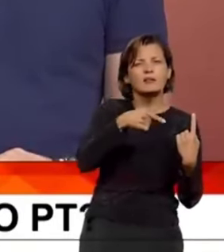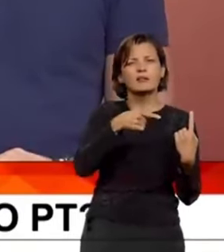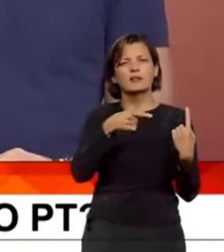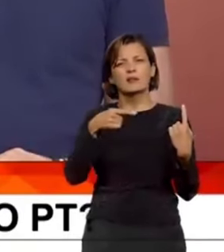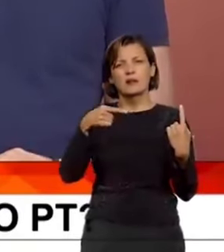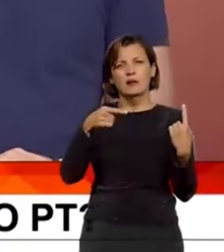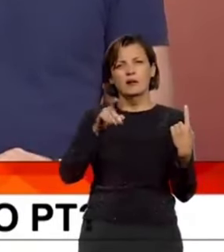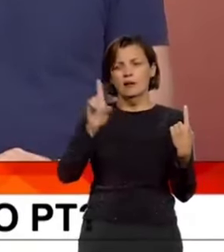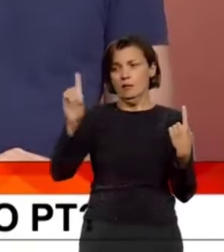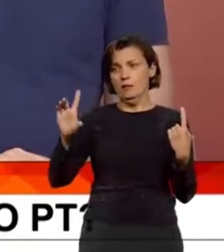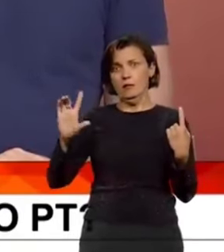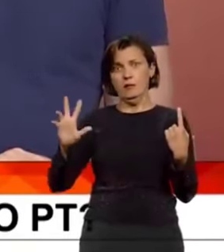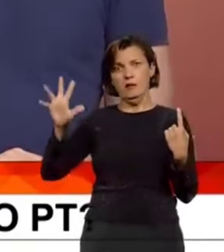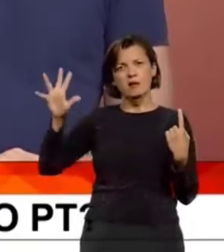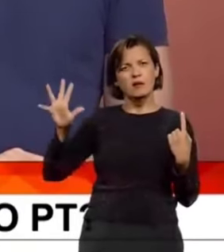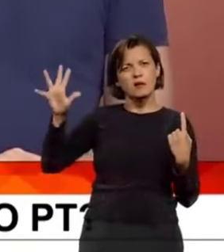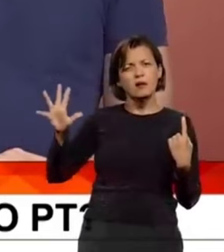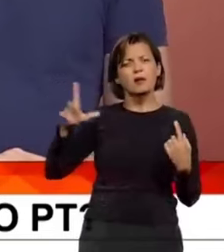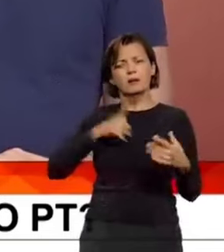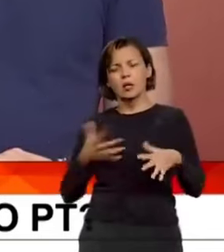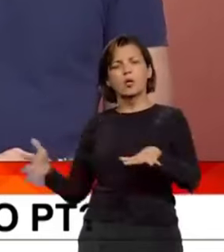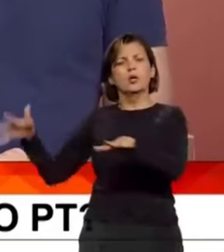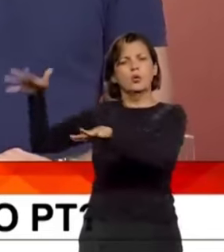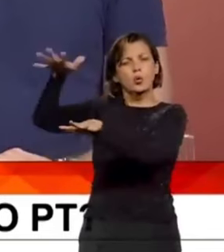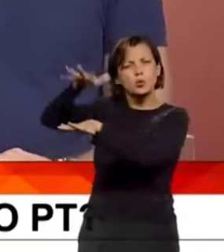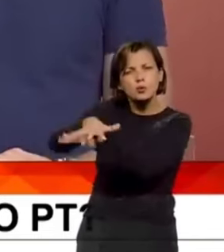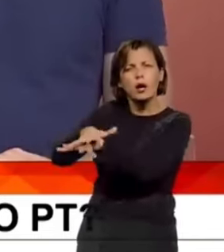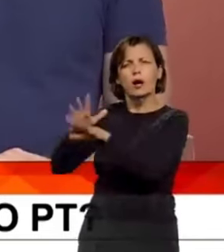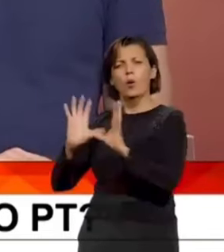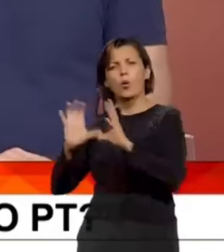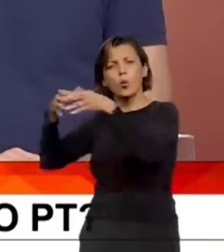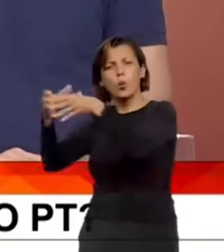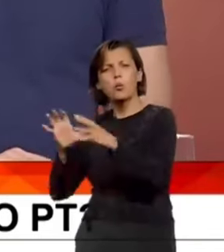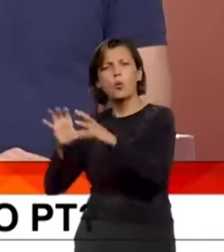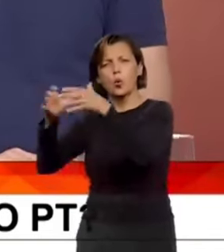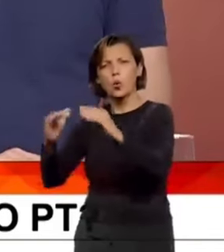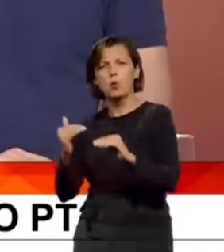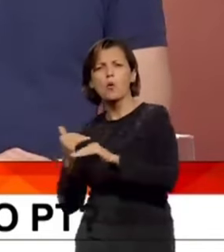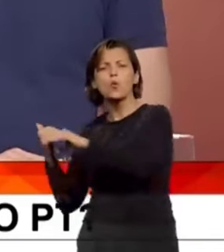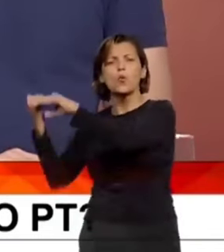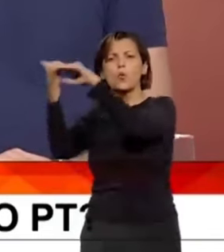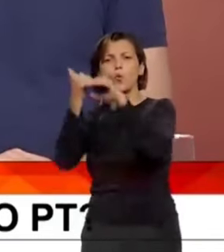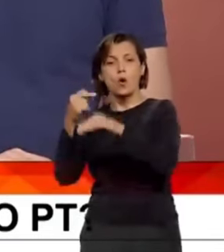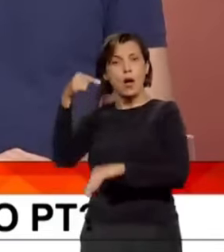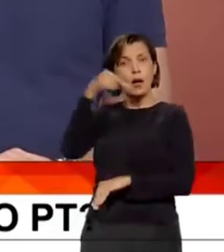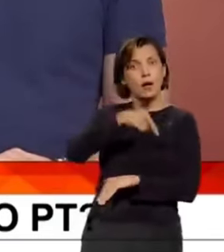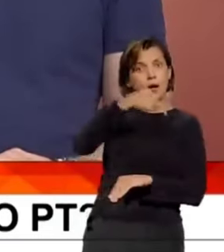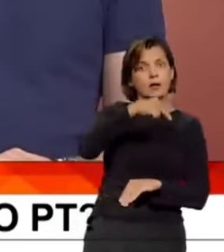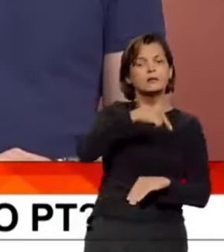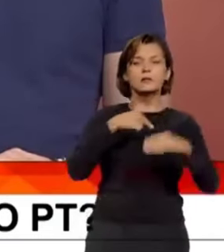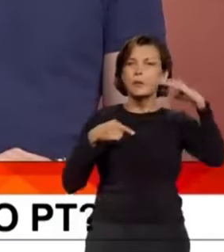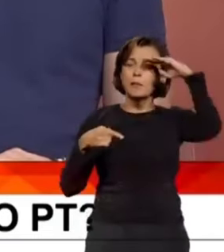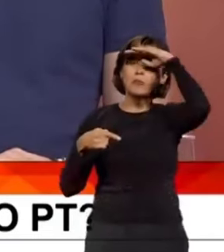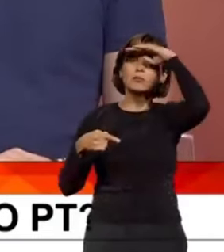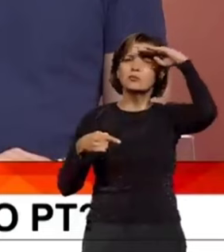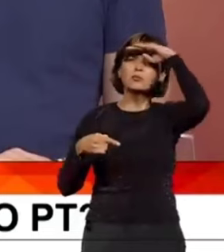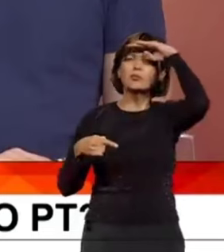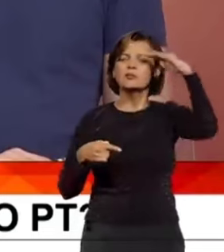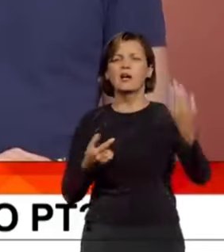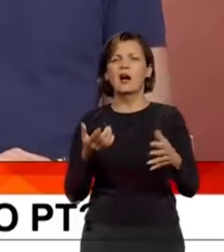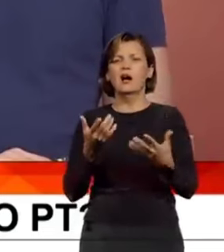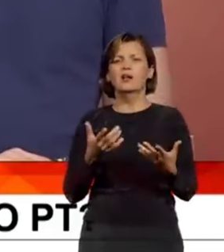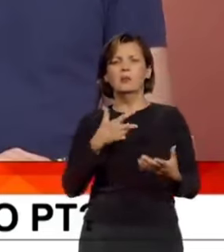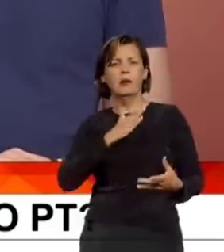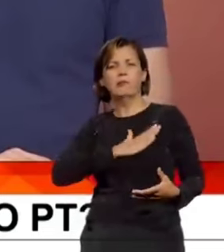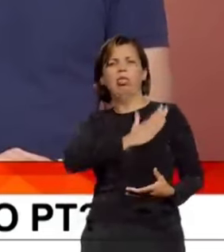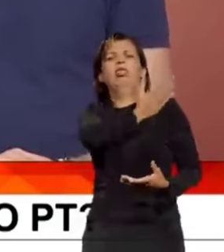governo excludente um governo preconceituoso racista um governo que trabalha 24 horas a favor da morte